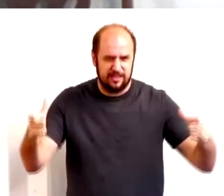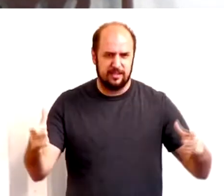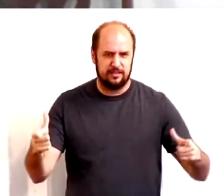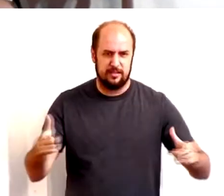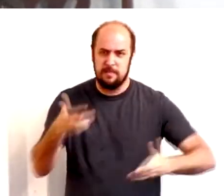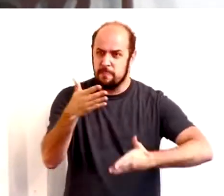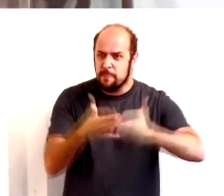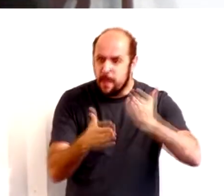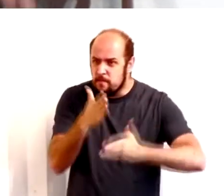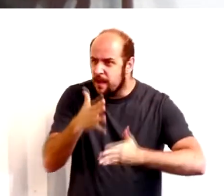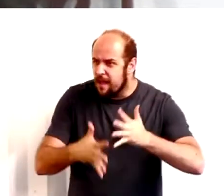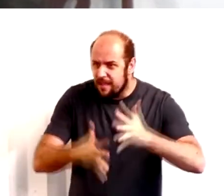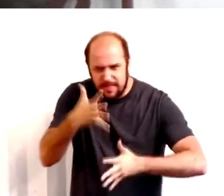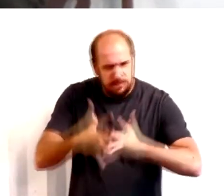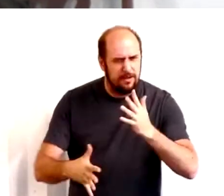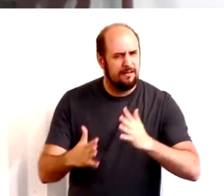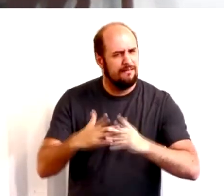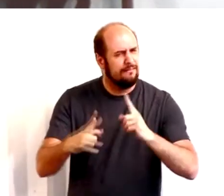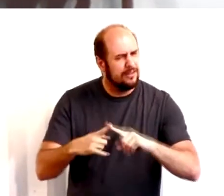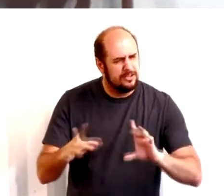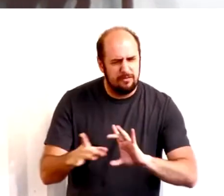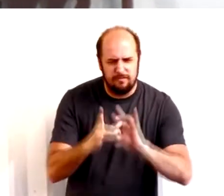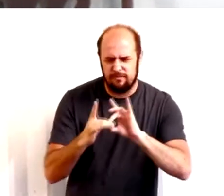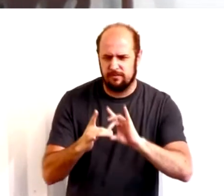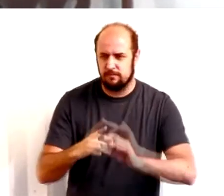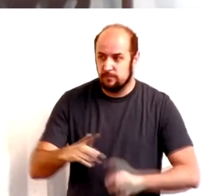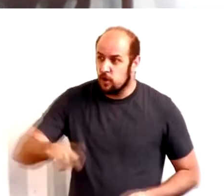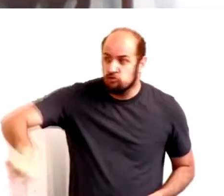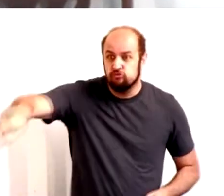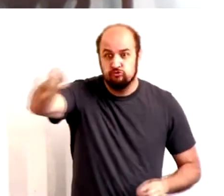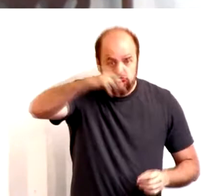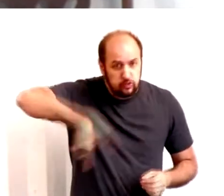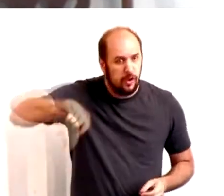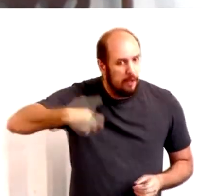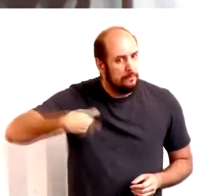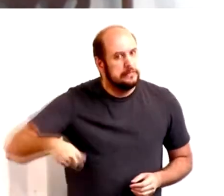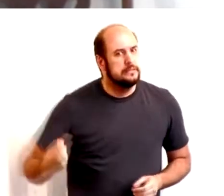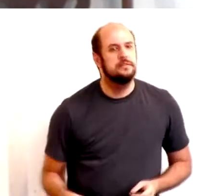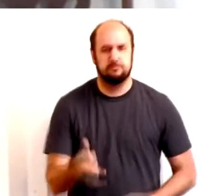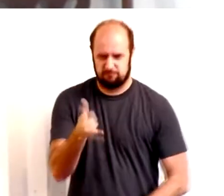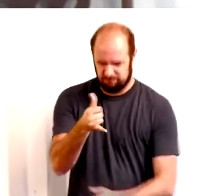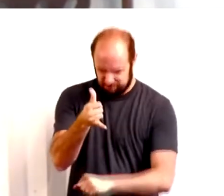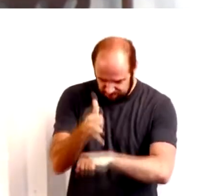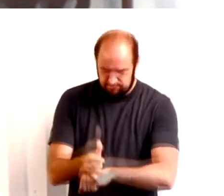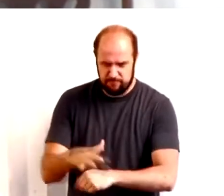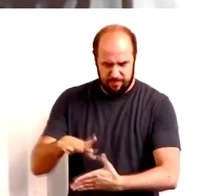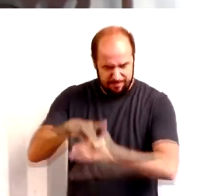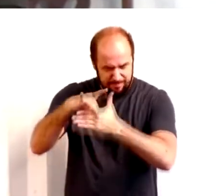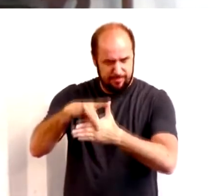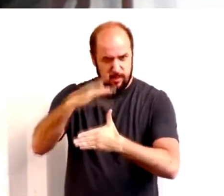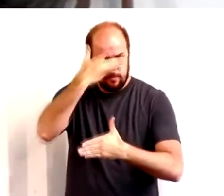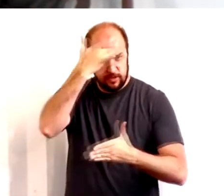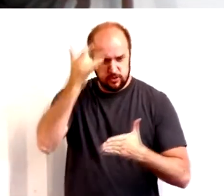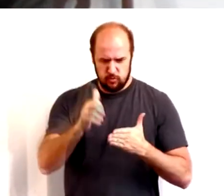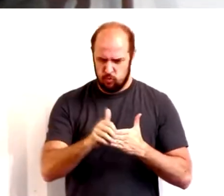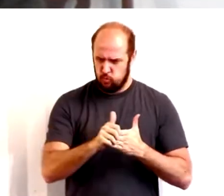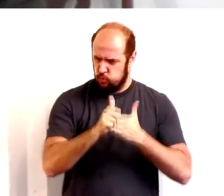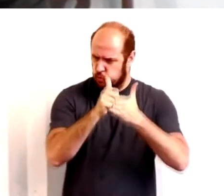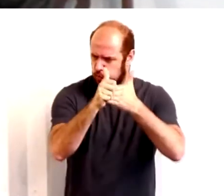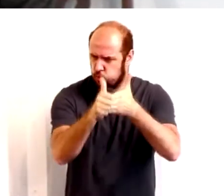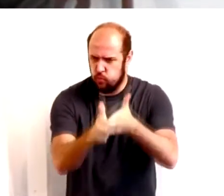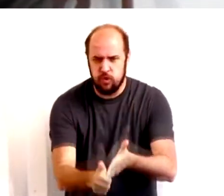Nós precisamos seguir pastores e líderes, como Hebreus diz, os guias, que de